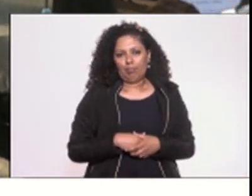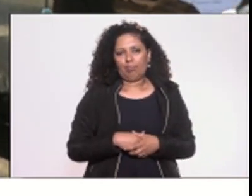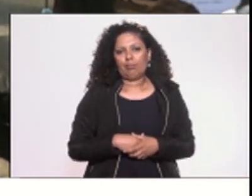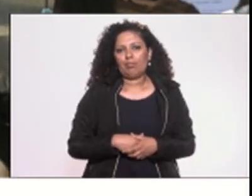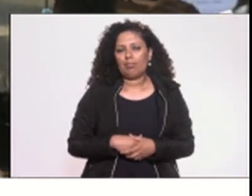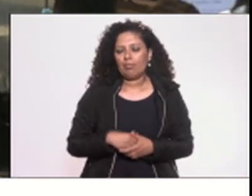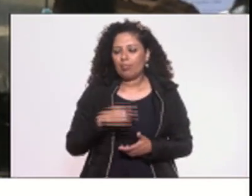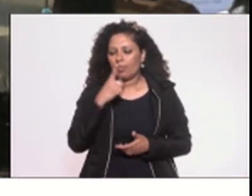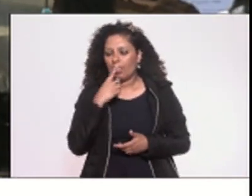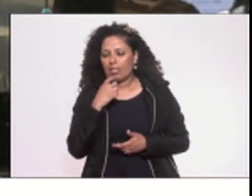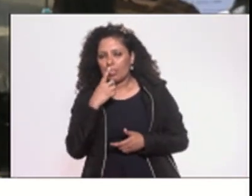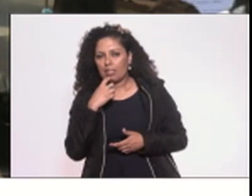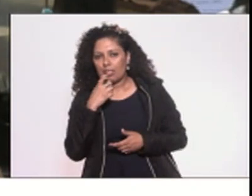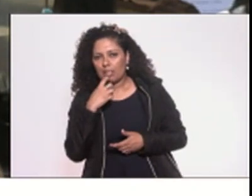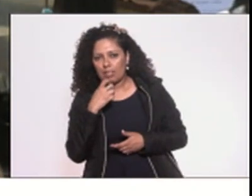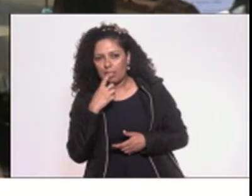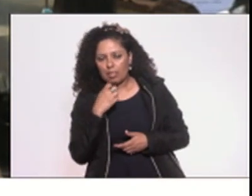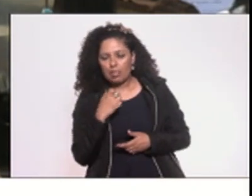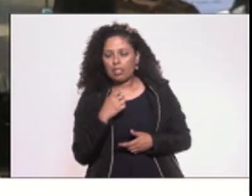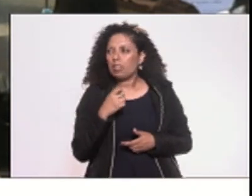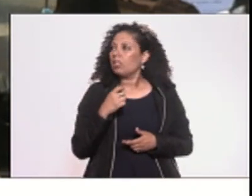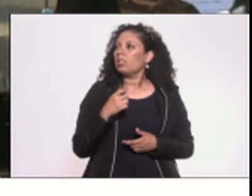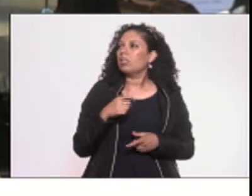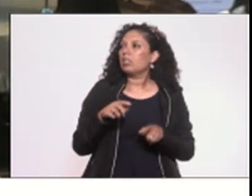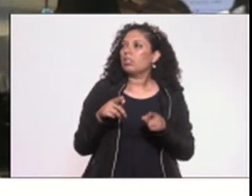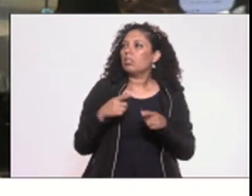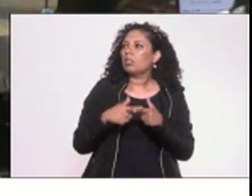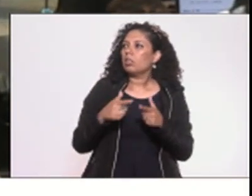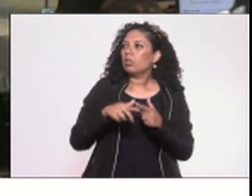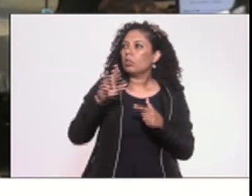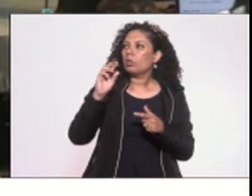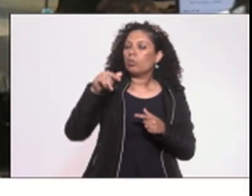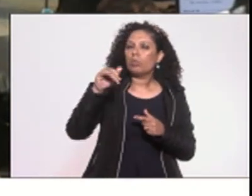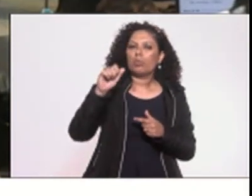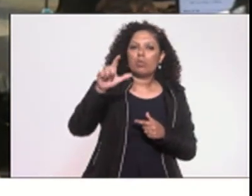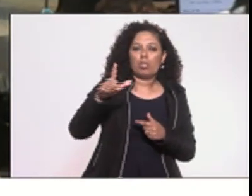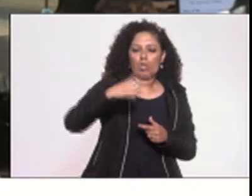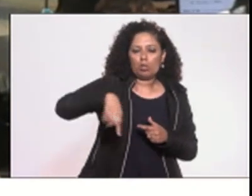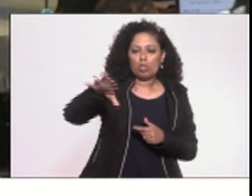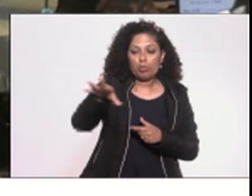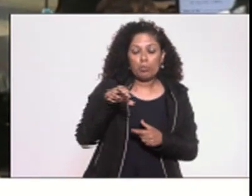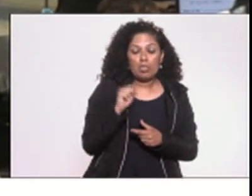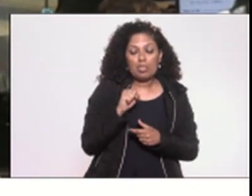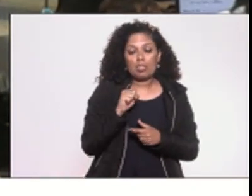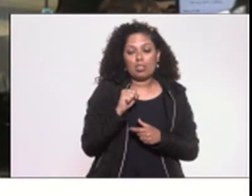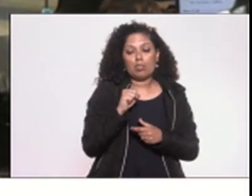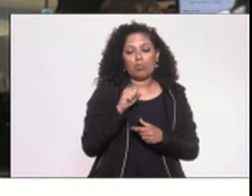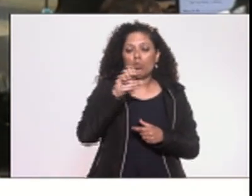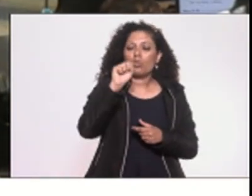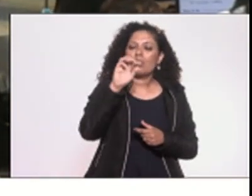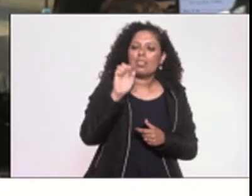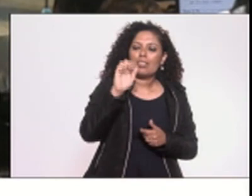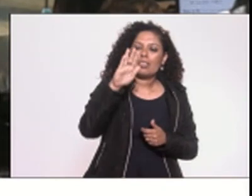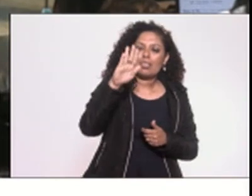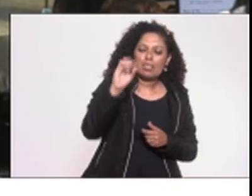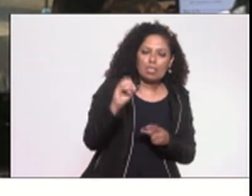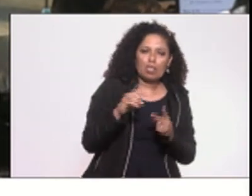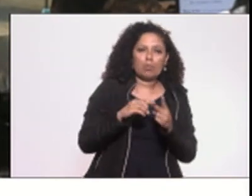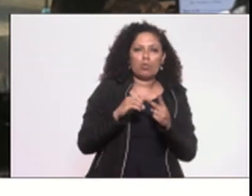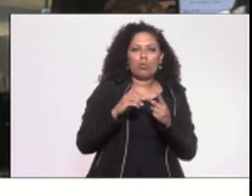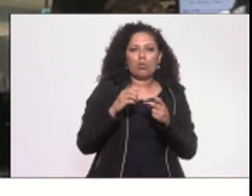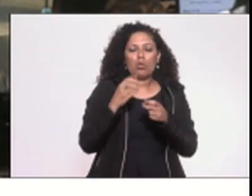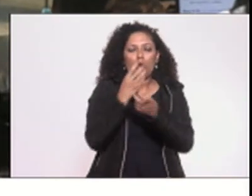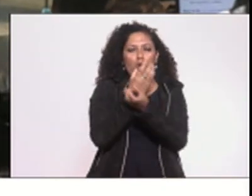Sangue e conteúdo ruminal do boi, um problema sério. Como eu disse, nós coletamos osso e sebo, e